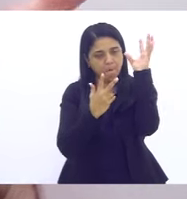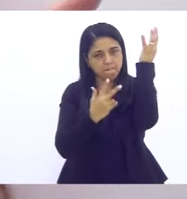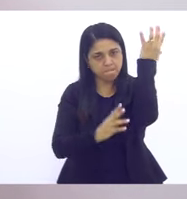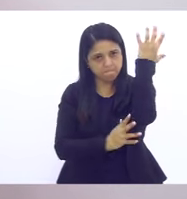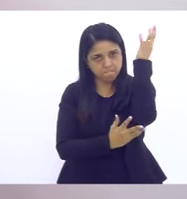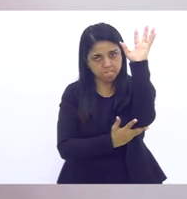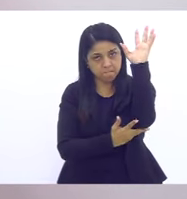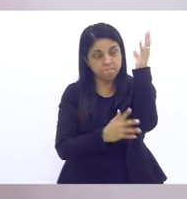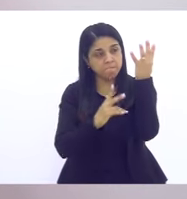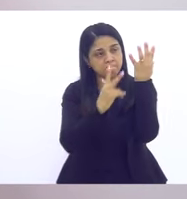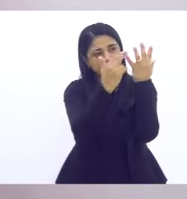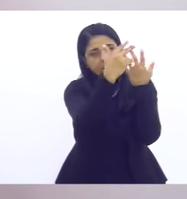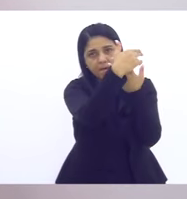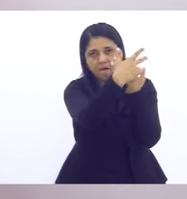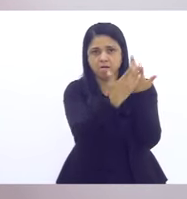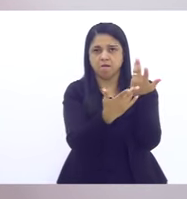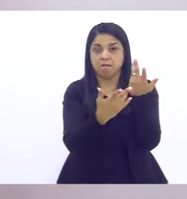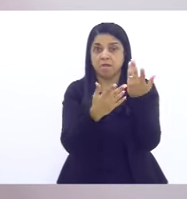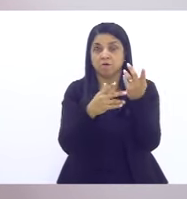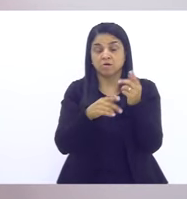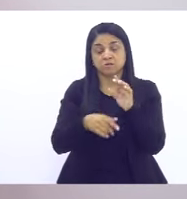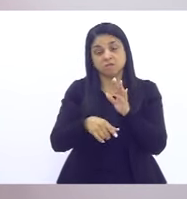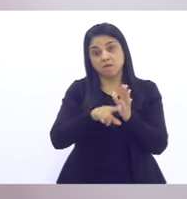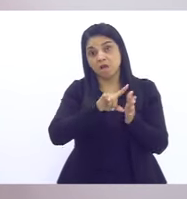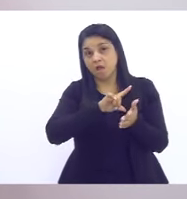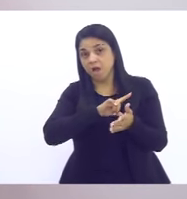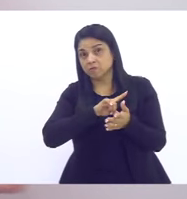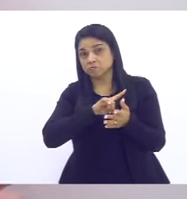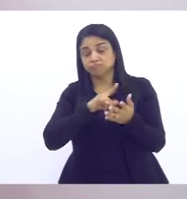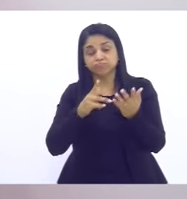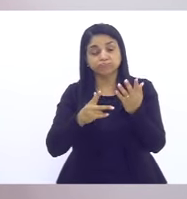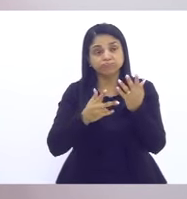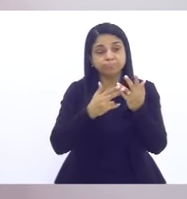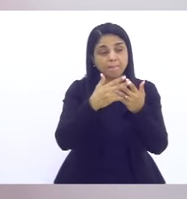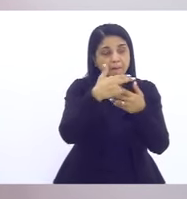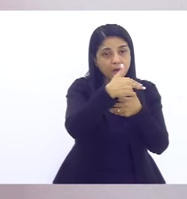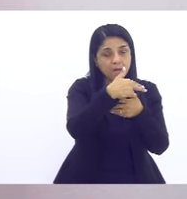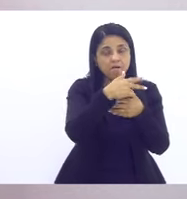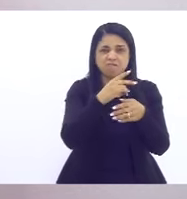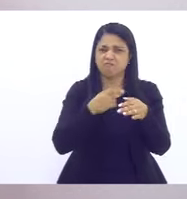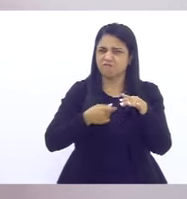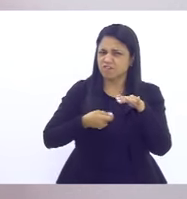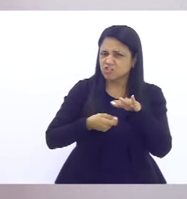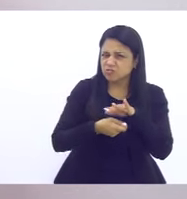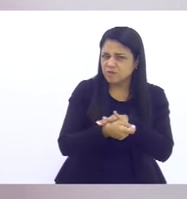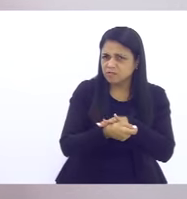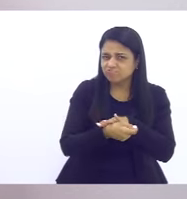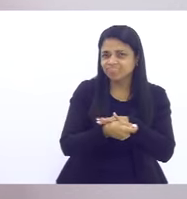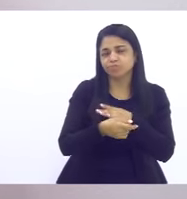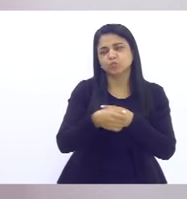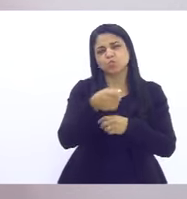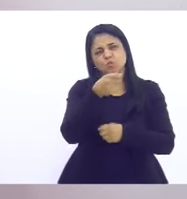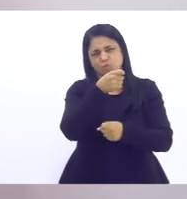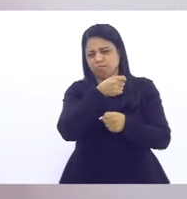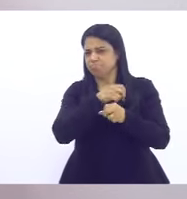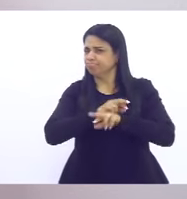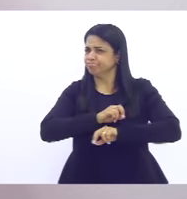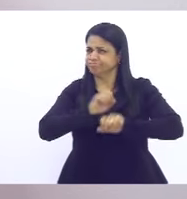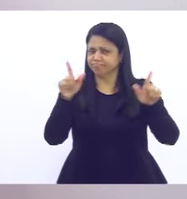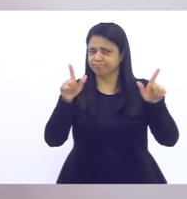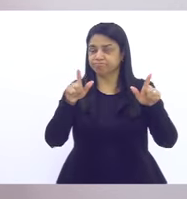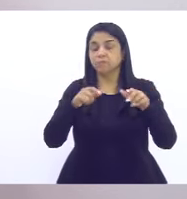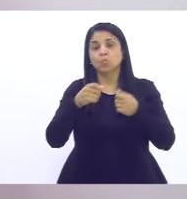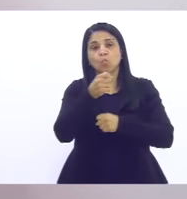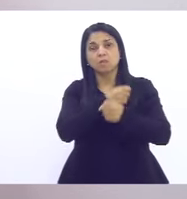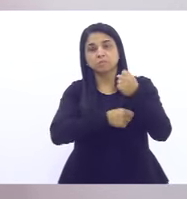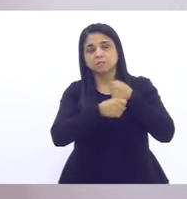sua devida poda e restabelecimento, tenha sido investimento. O ano passado, logo no